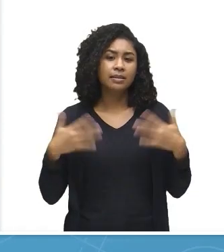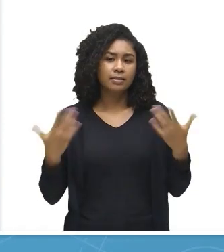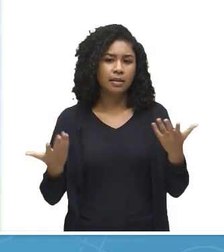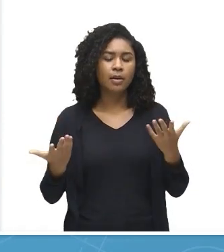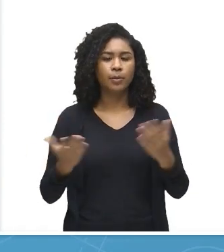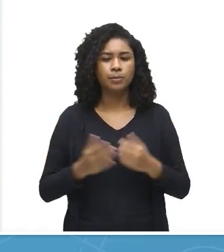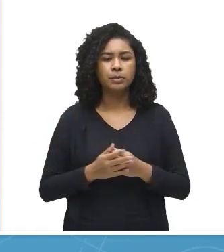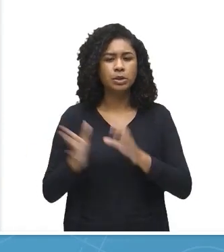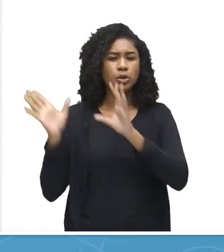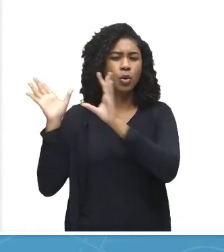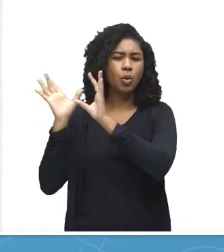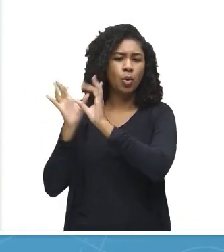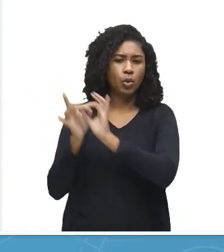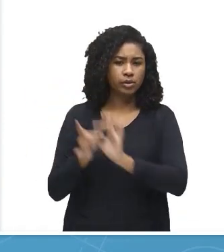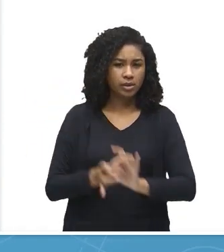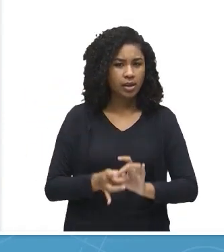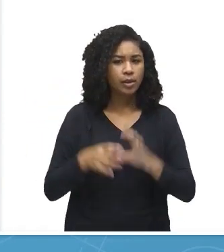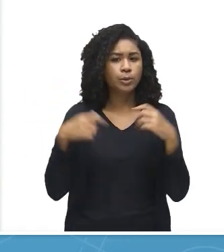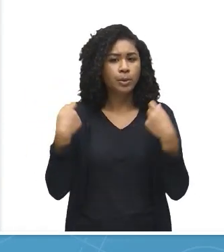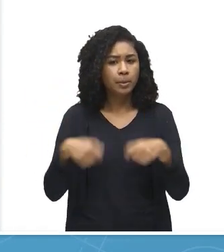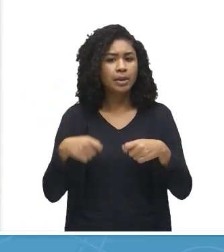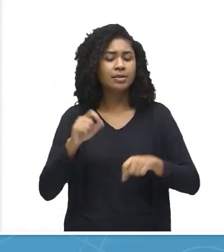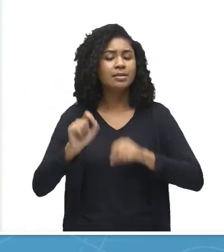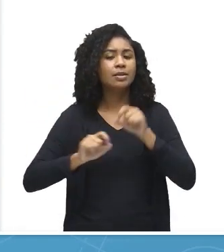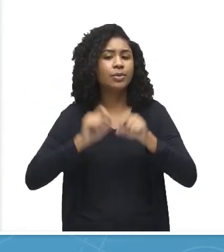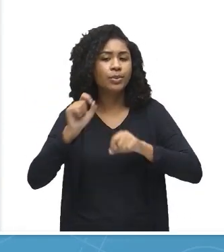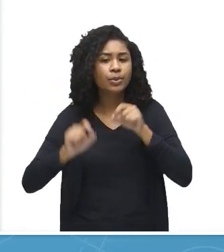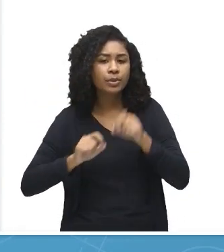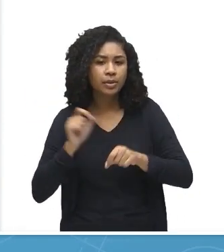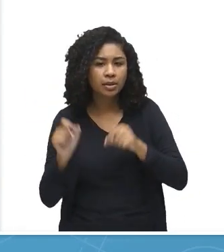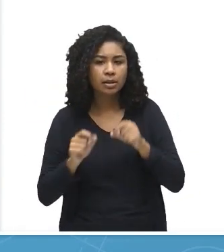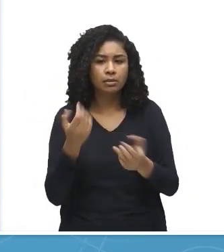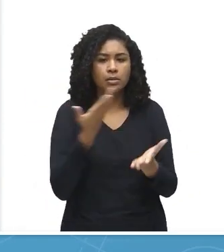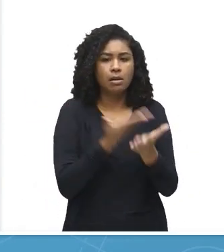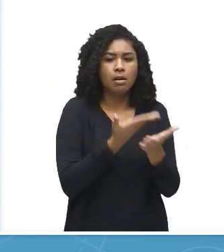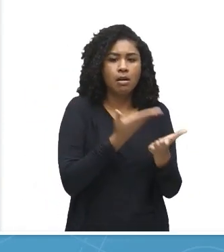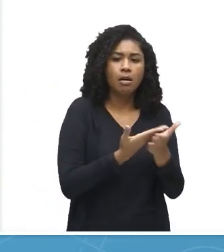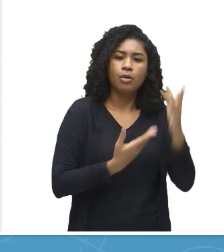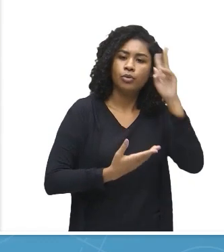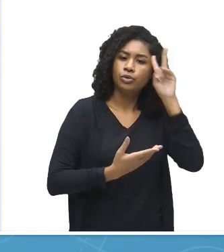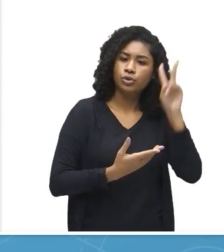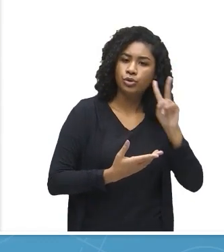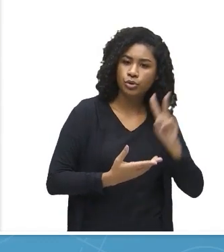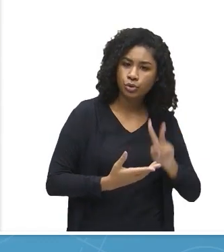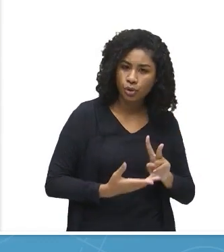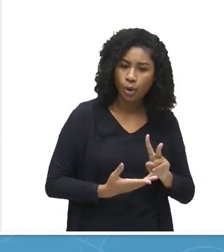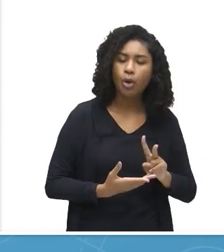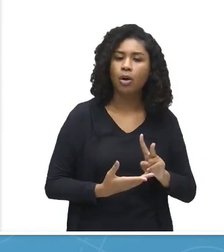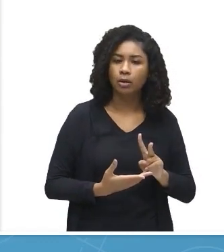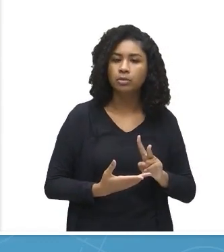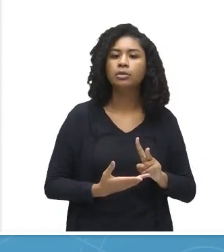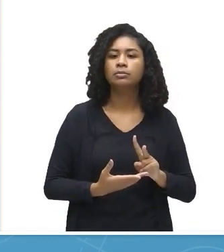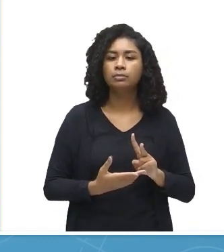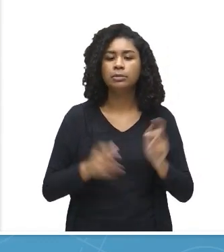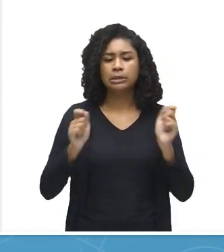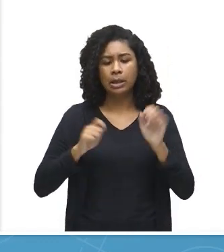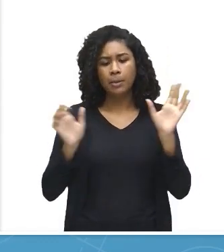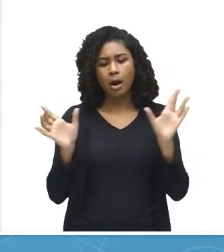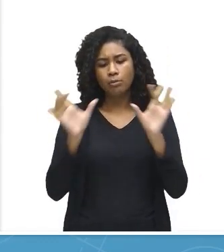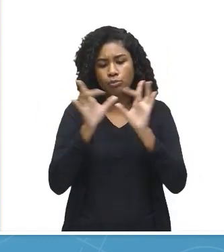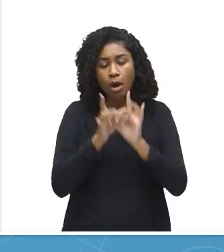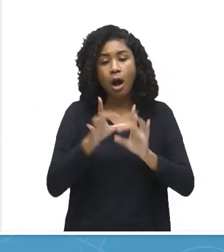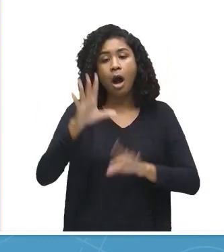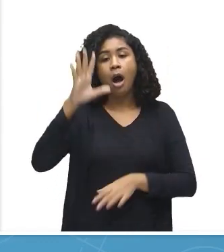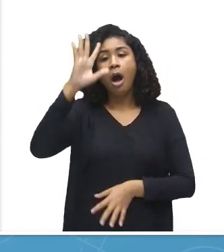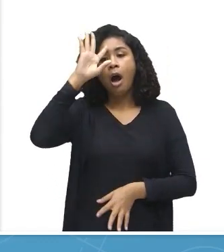nesse contexto, a gente teria que fazer uma relação com as aulas de história para a gente saber o que estava acontecendo nesse